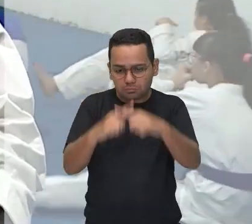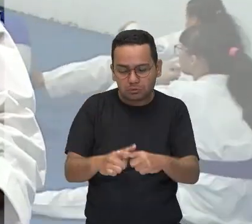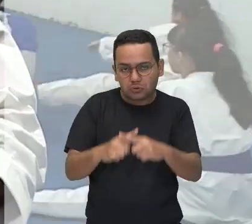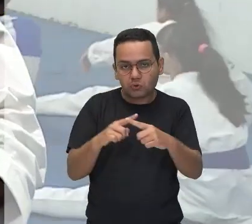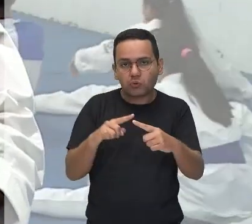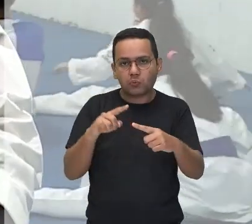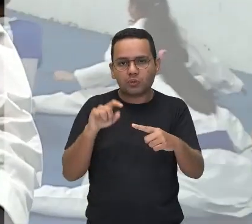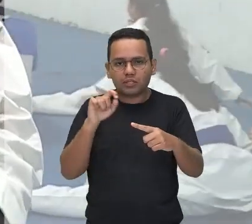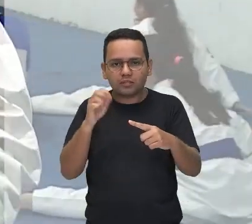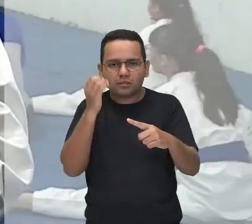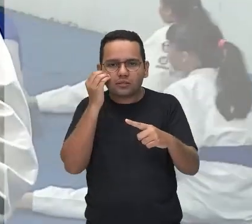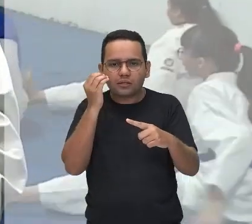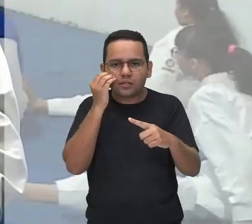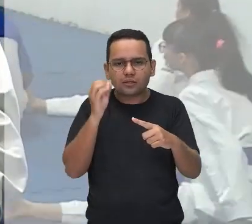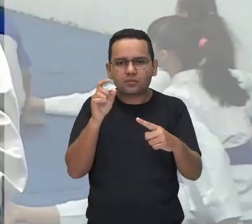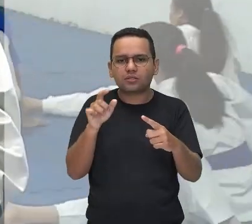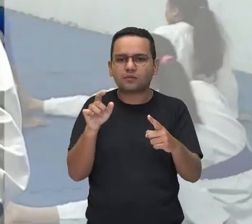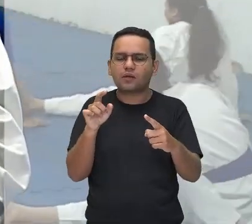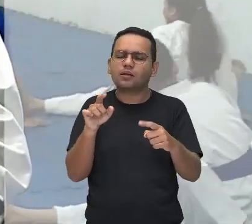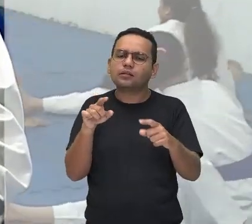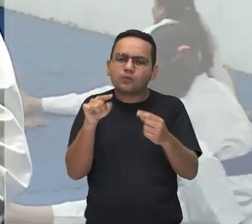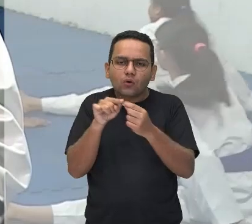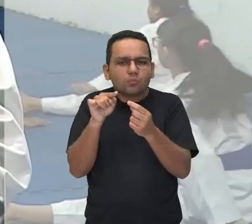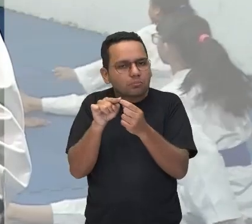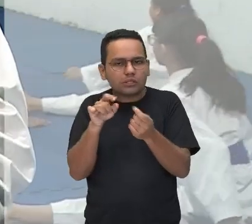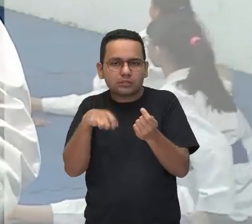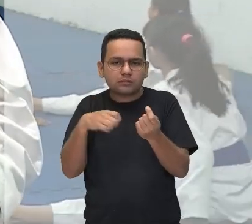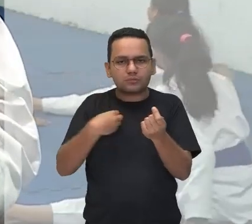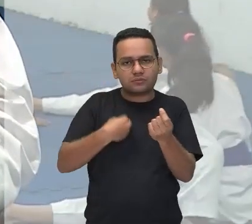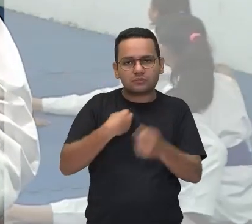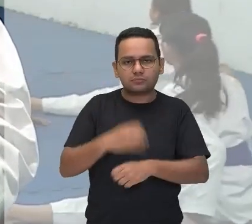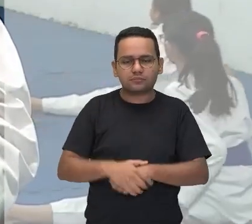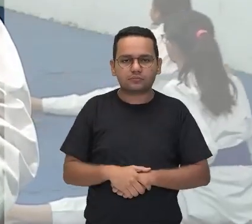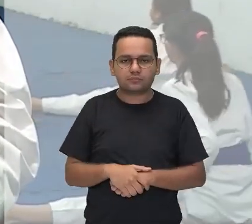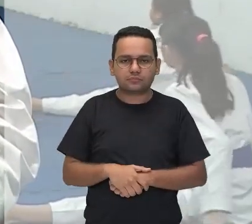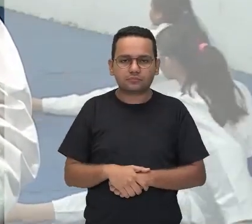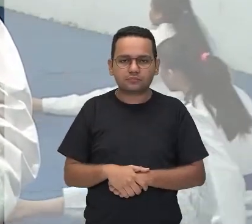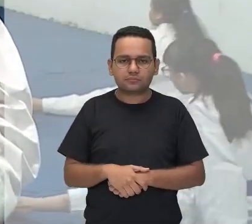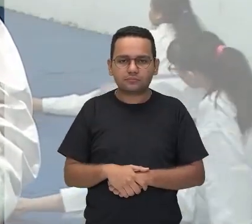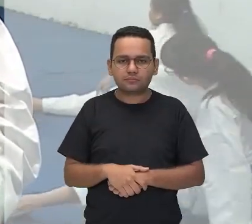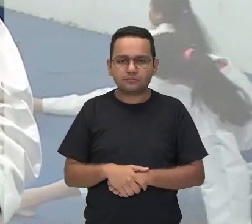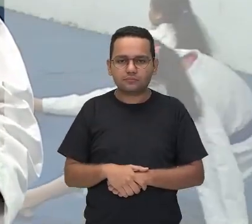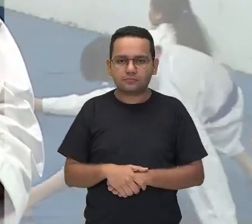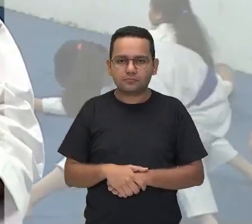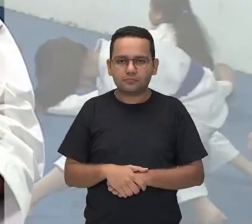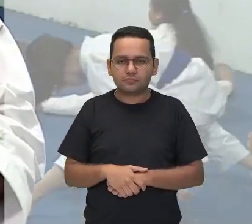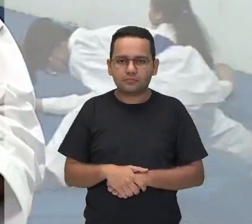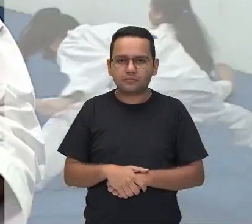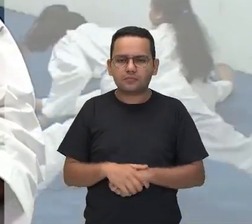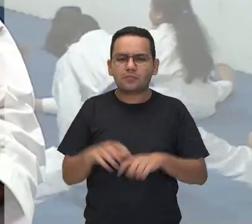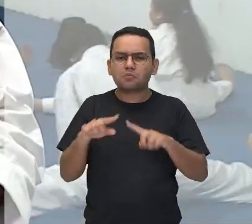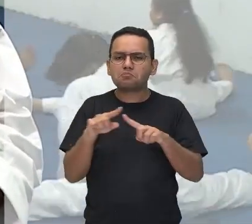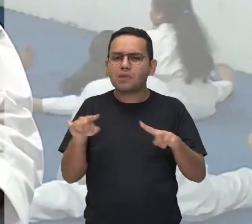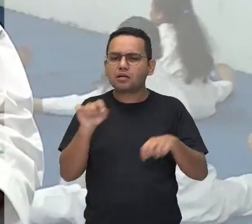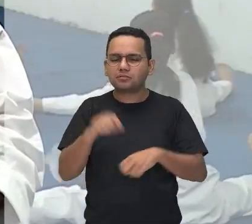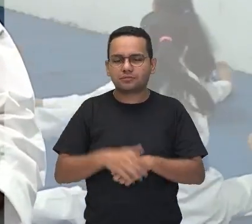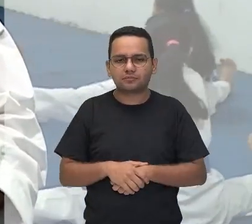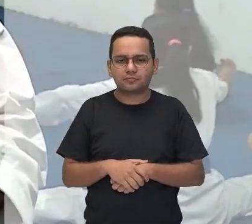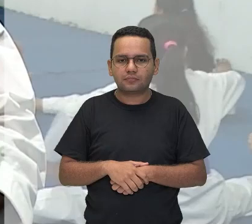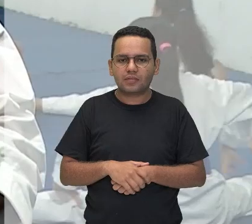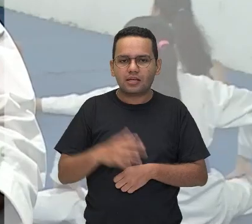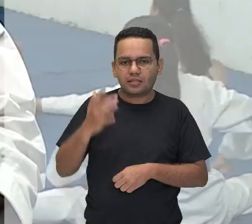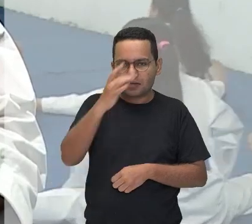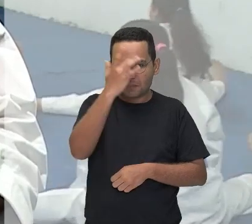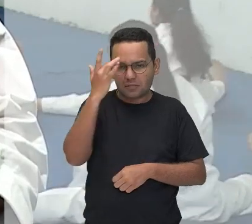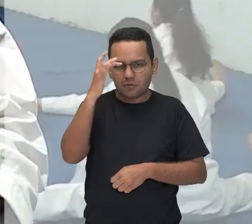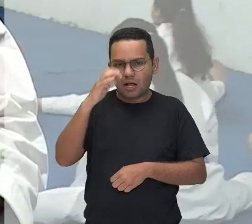um adversário também faz parte da vida e faz com que o indivíduo aprenda a ter limites, né?